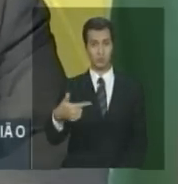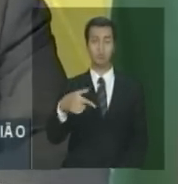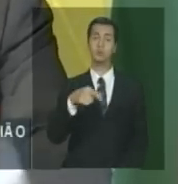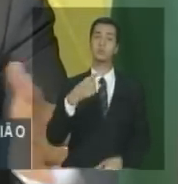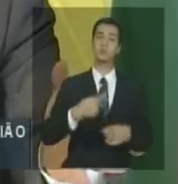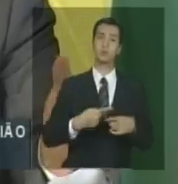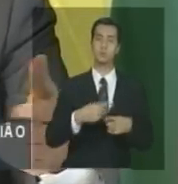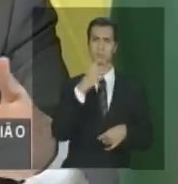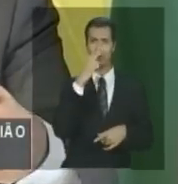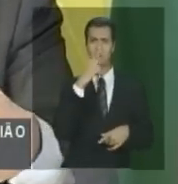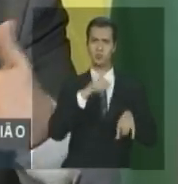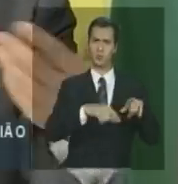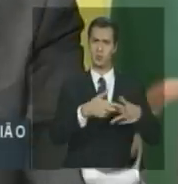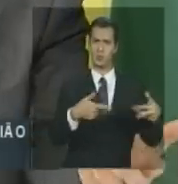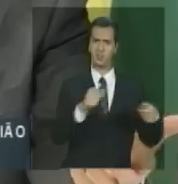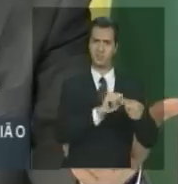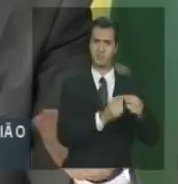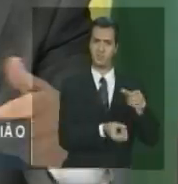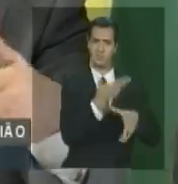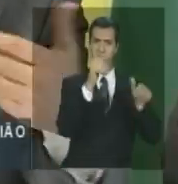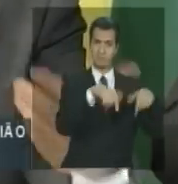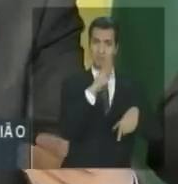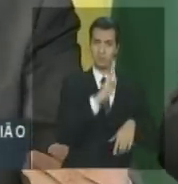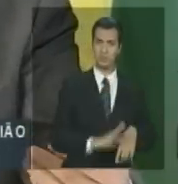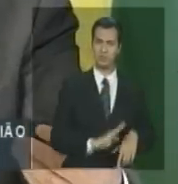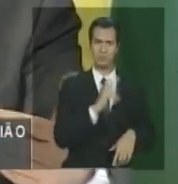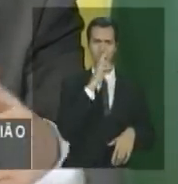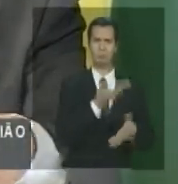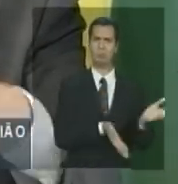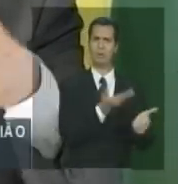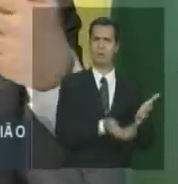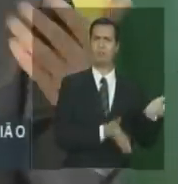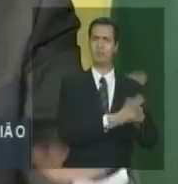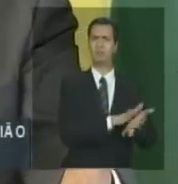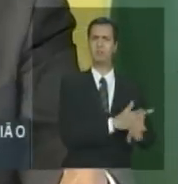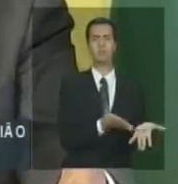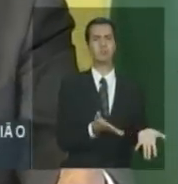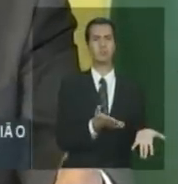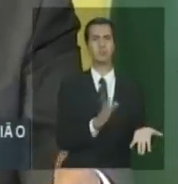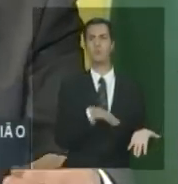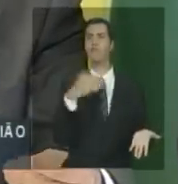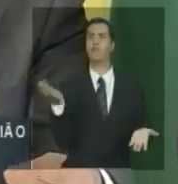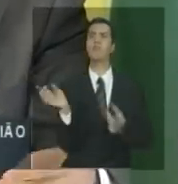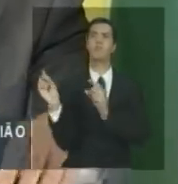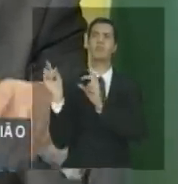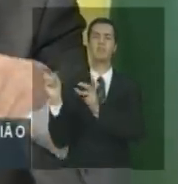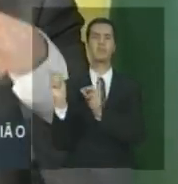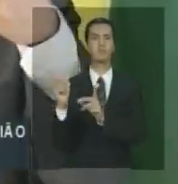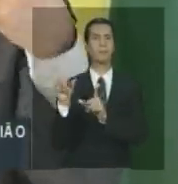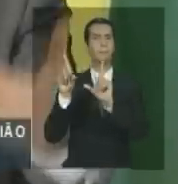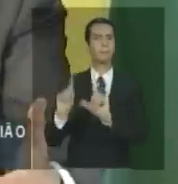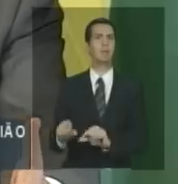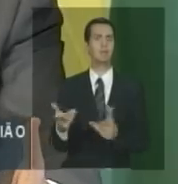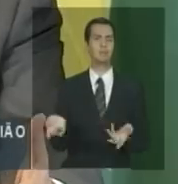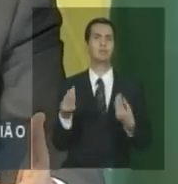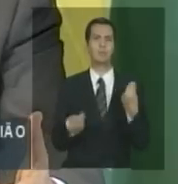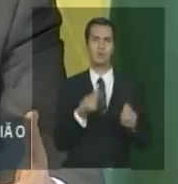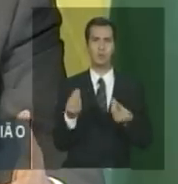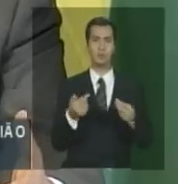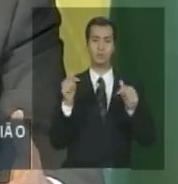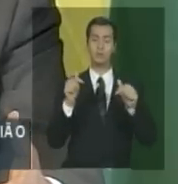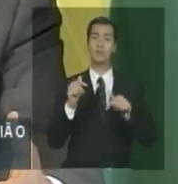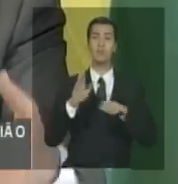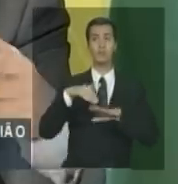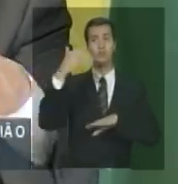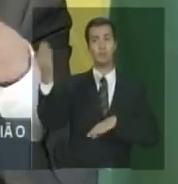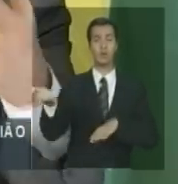ao produto brasileiro. No momento em que há um desespero dos nossos competidores, está faltando mercado consumidor